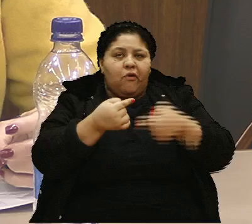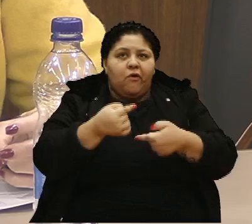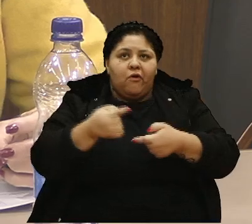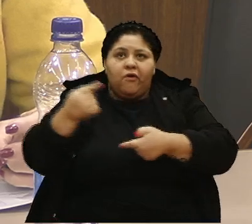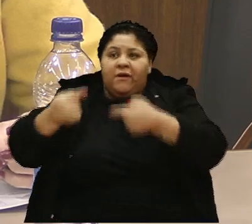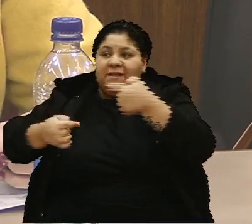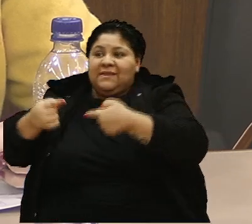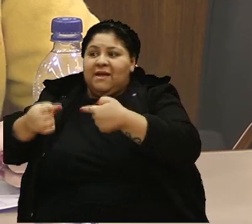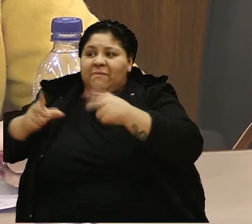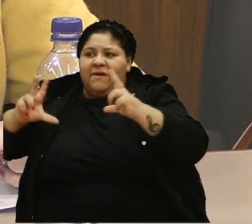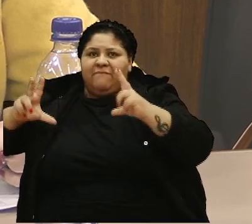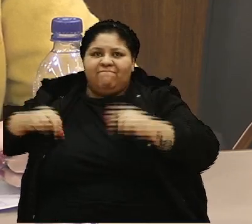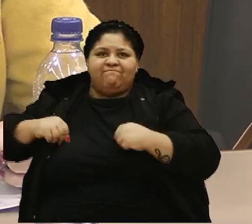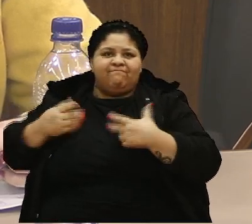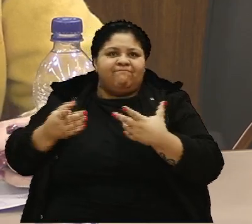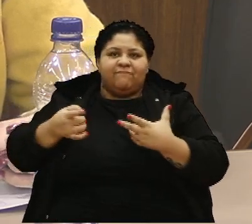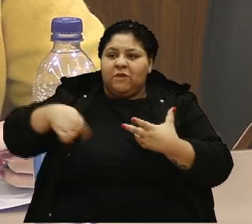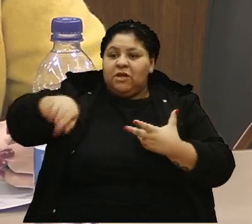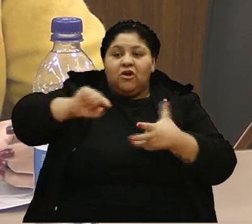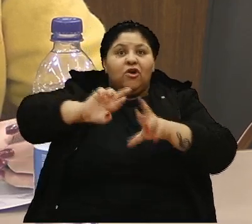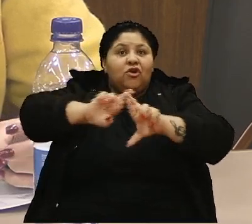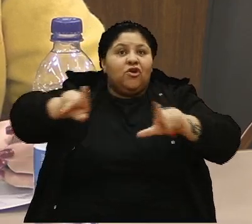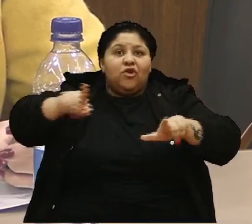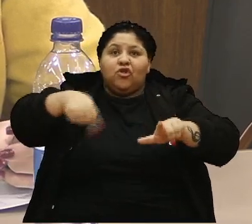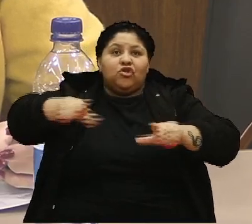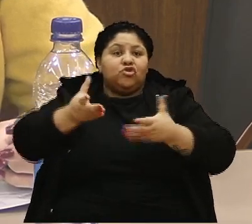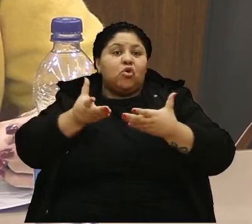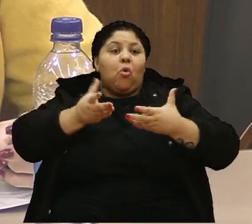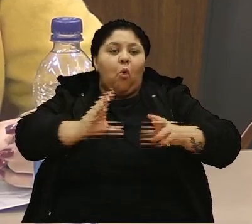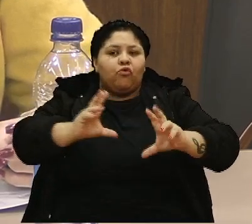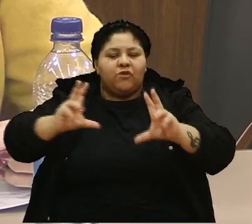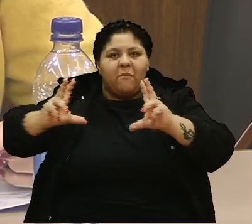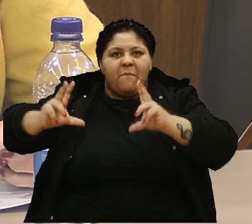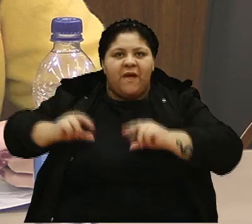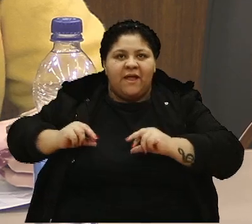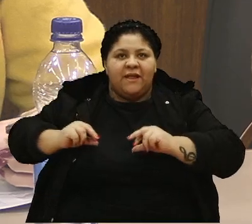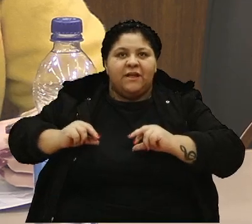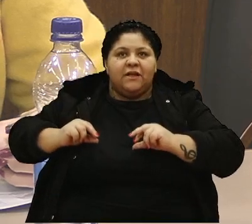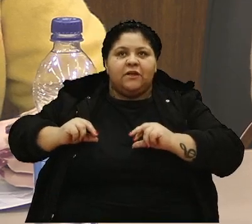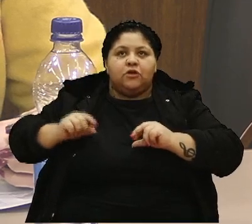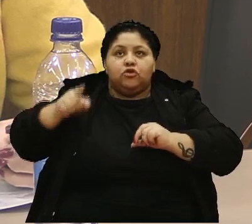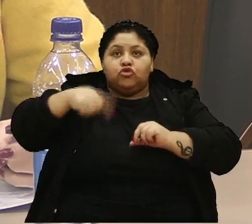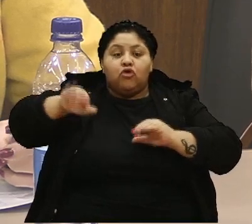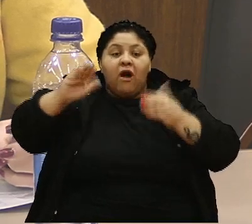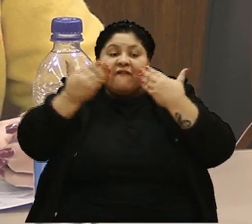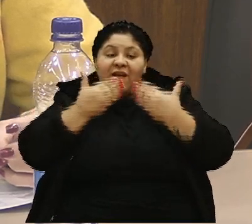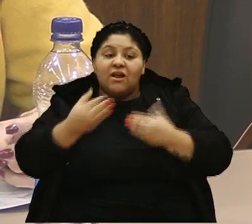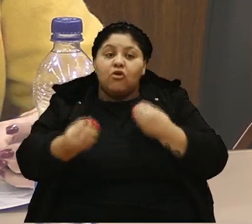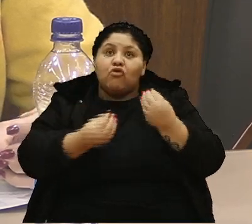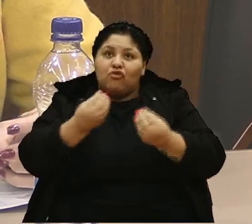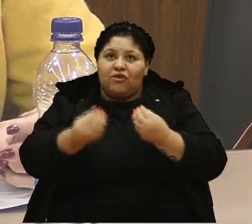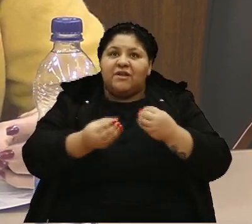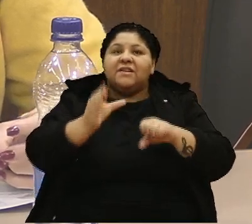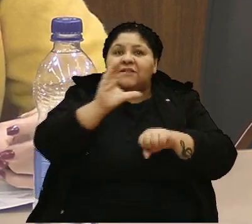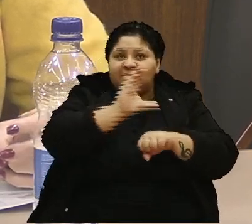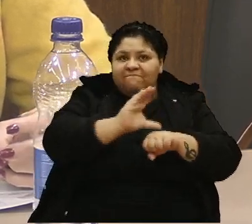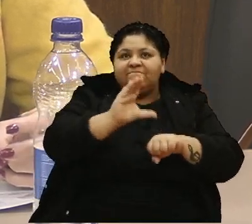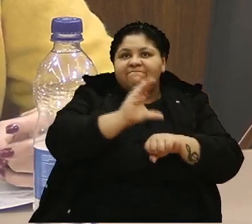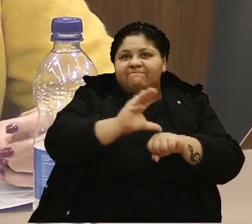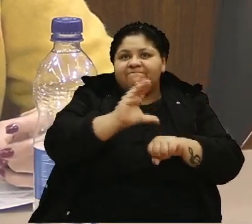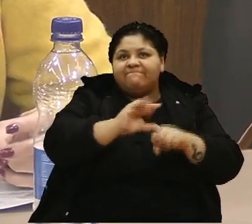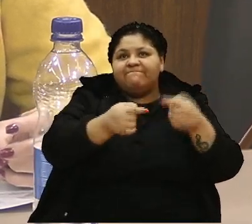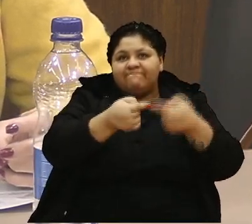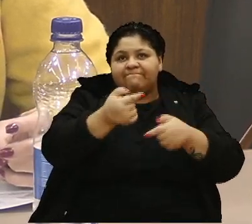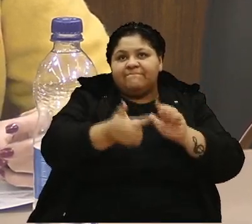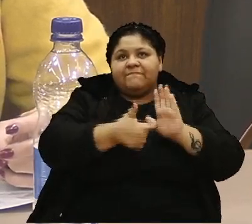debater o mérito, que nós não estamos sendo contra o mérito, nós só estamos analisando que, de fato, há inconstitucionalidades